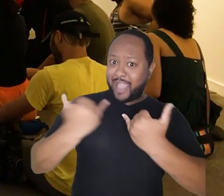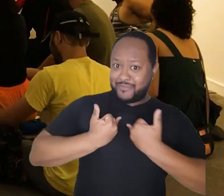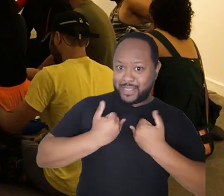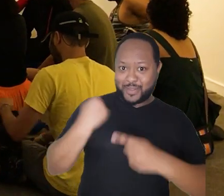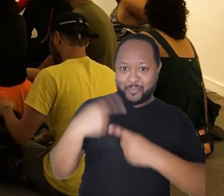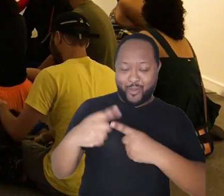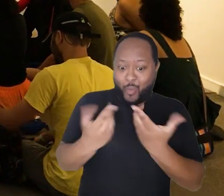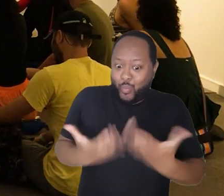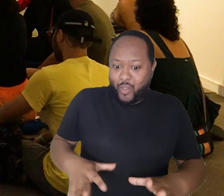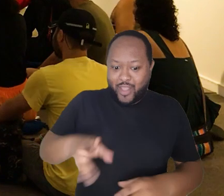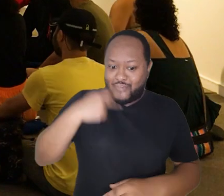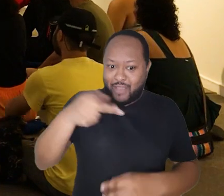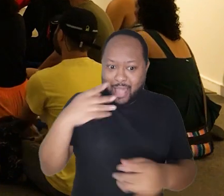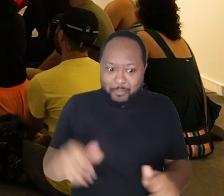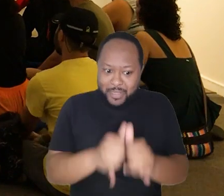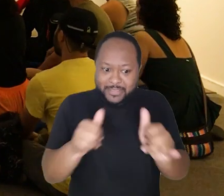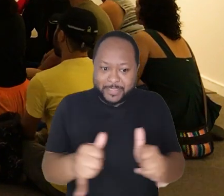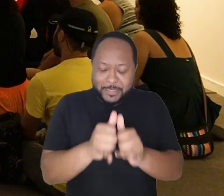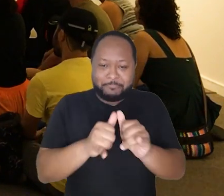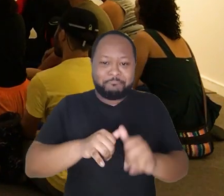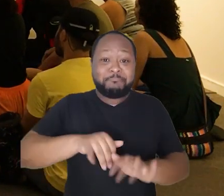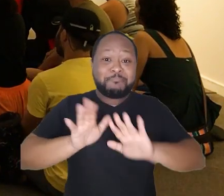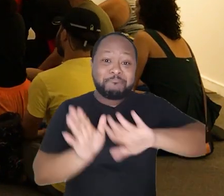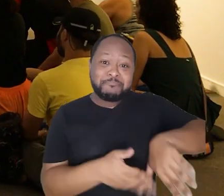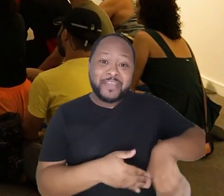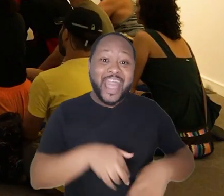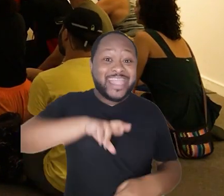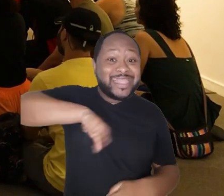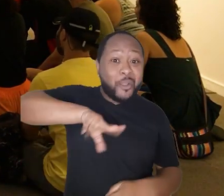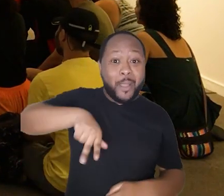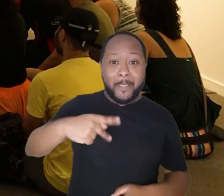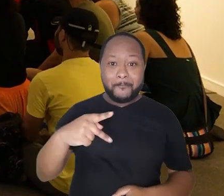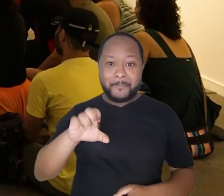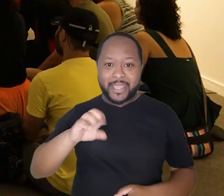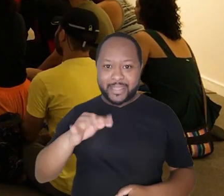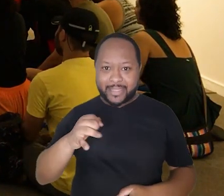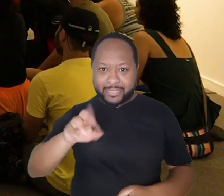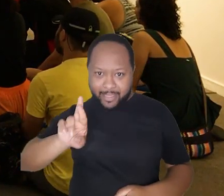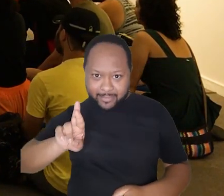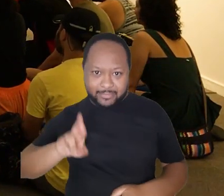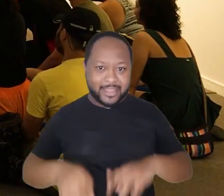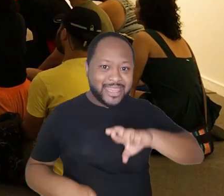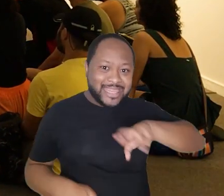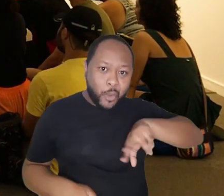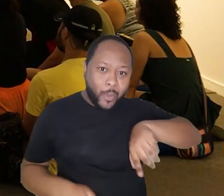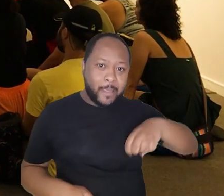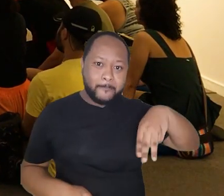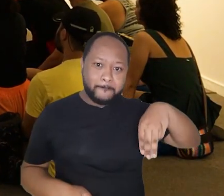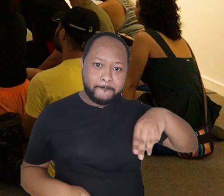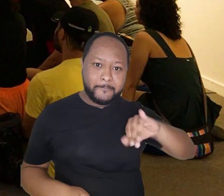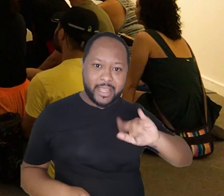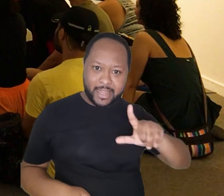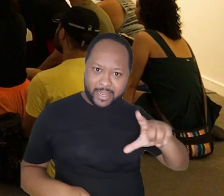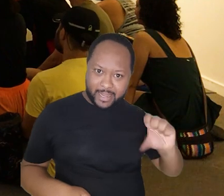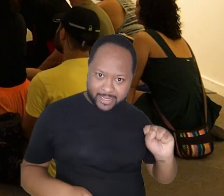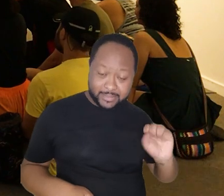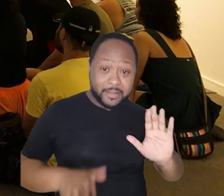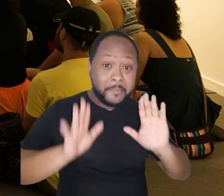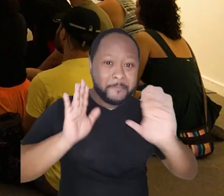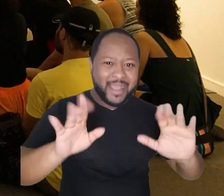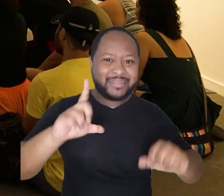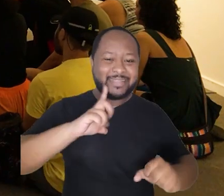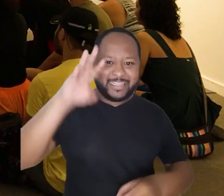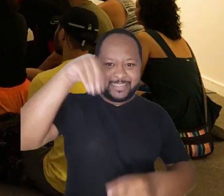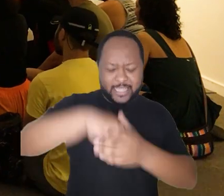O Homem-Aranha que eu estou falando não é o Peter Parker, não é o Miles Morales, mas está aí num multiverso de